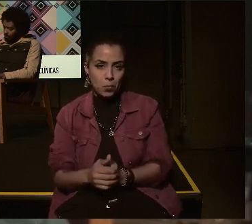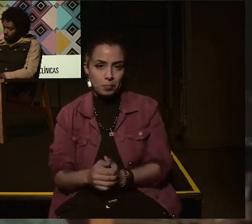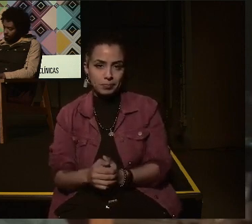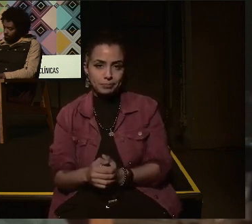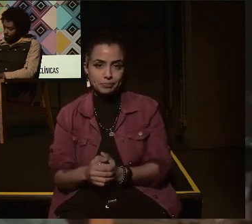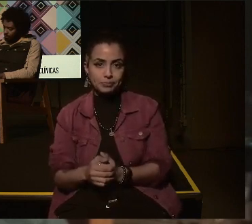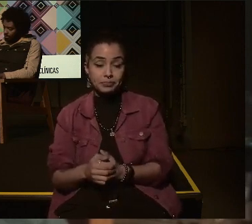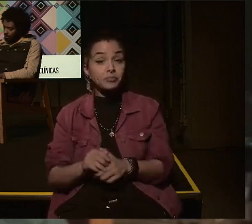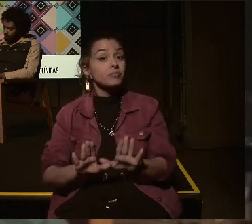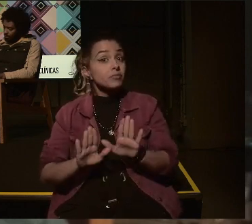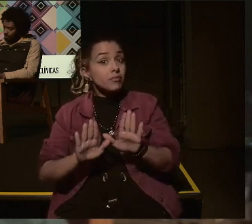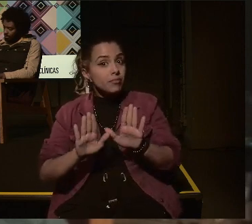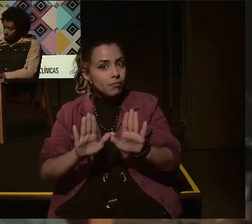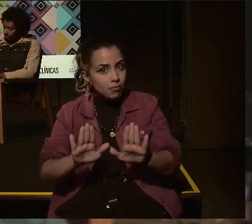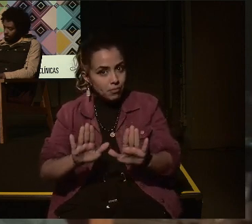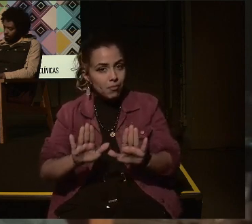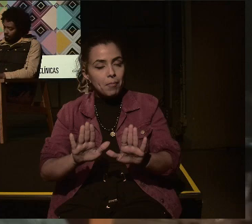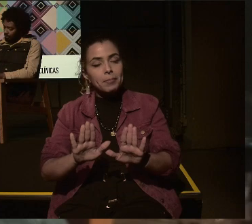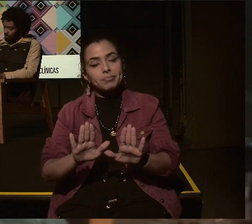Todavia,